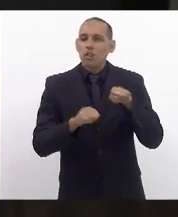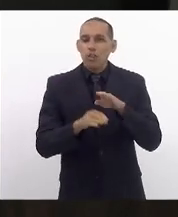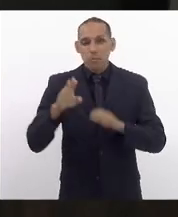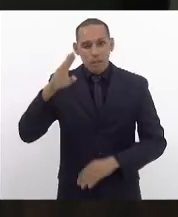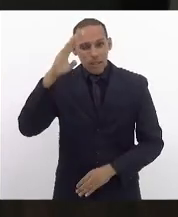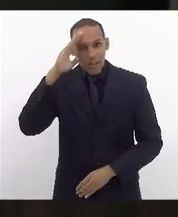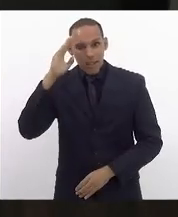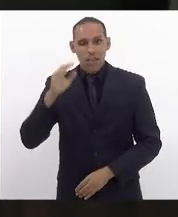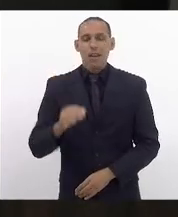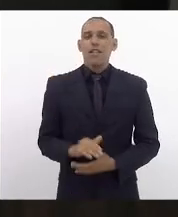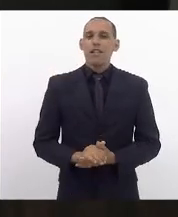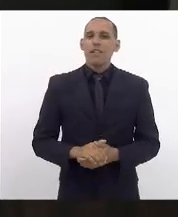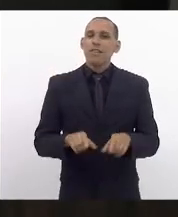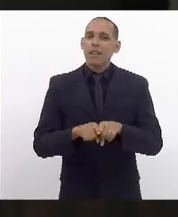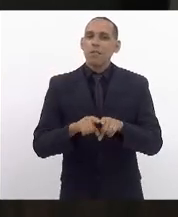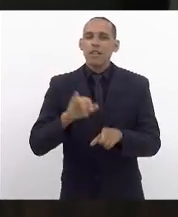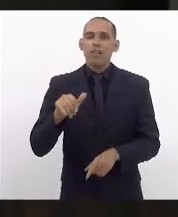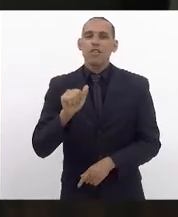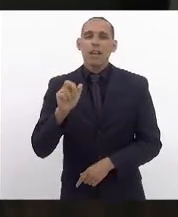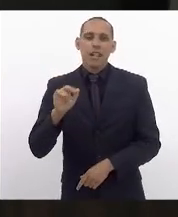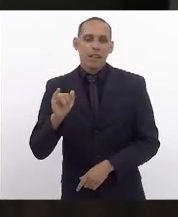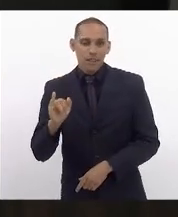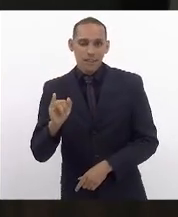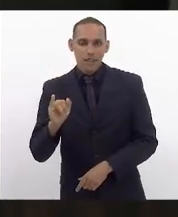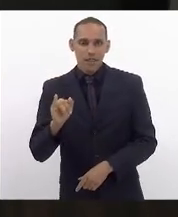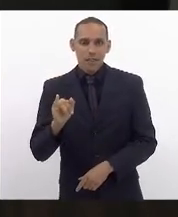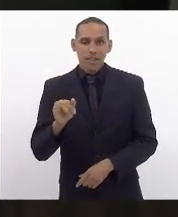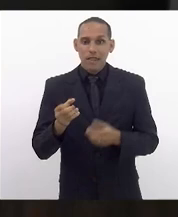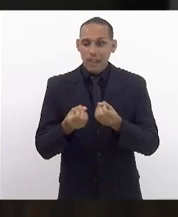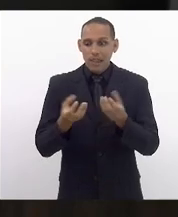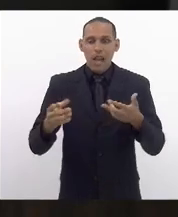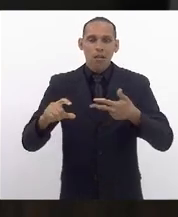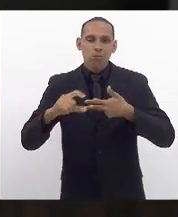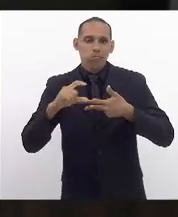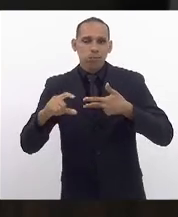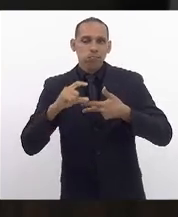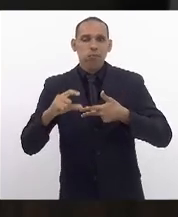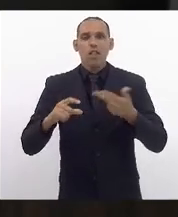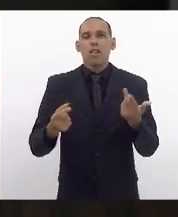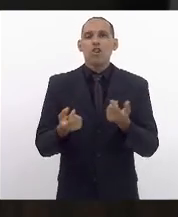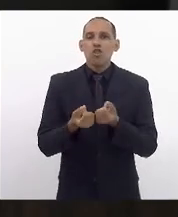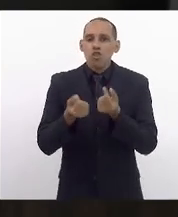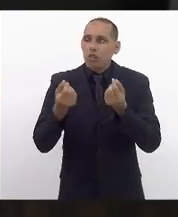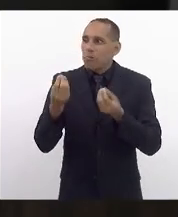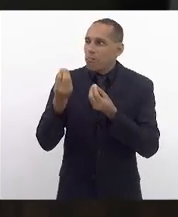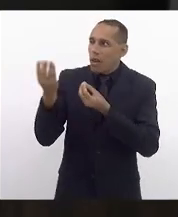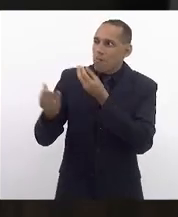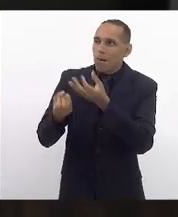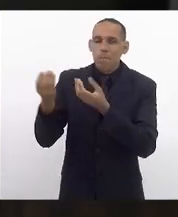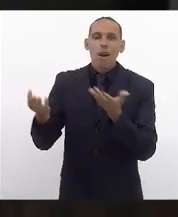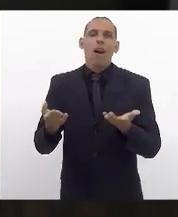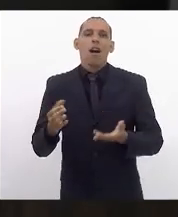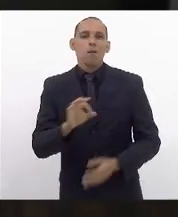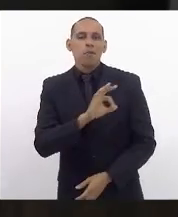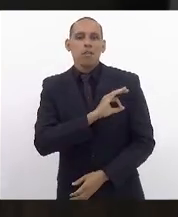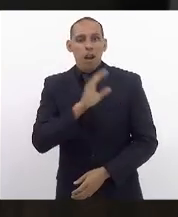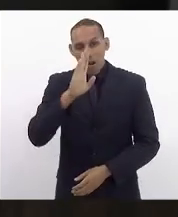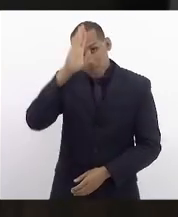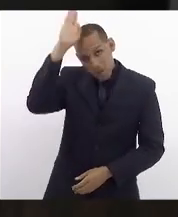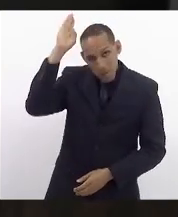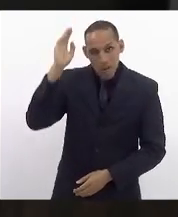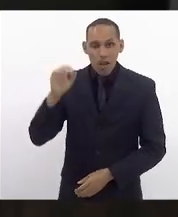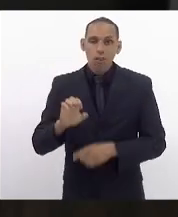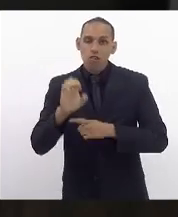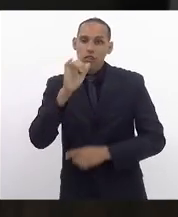Carneiro e Jari Oliveira, que autoriza o Poder Executivo a instituir e conceder gratificações aos policiais bombeiros, militares do Estado do Rio de Janeiro e da